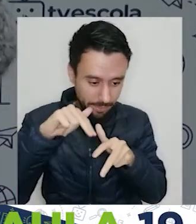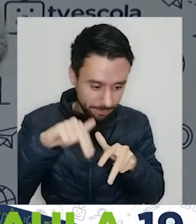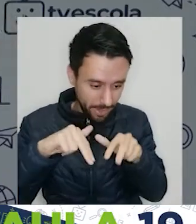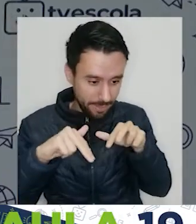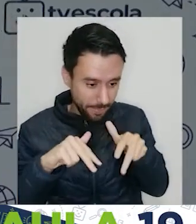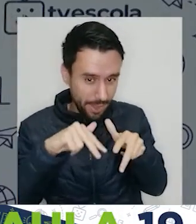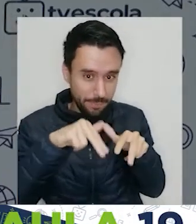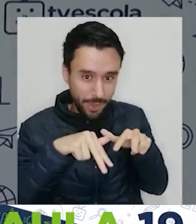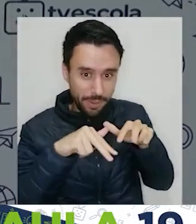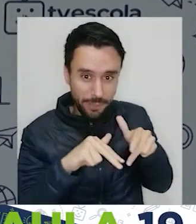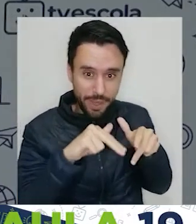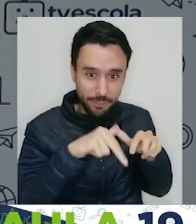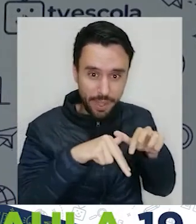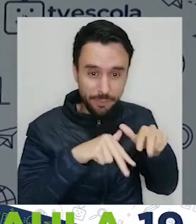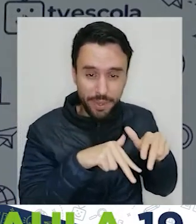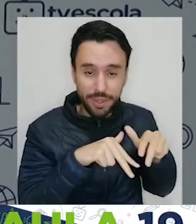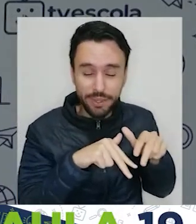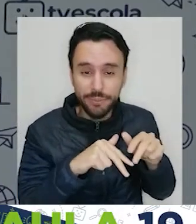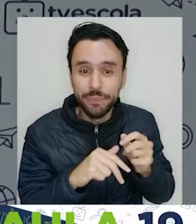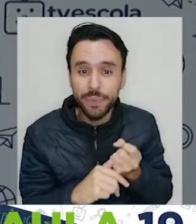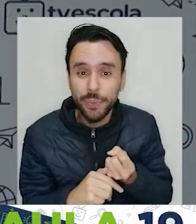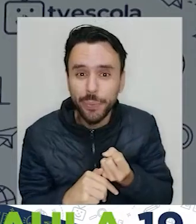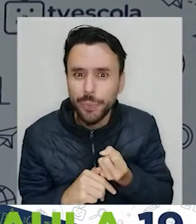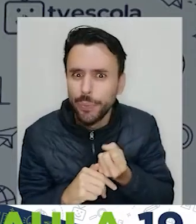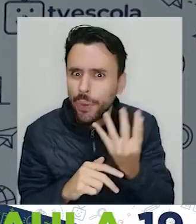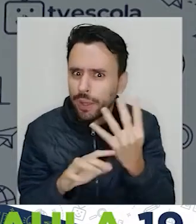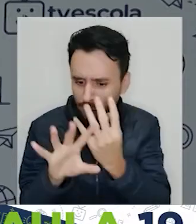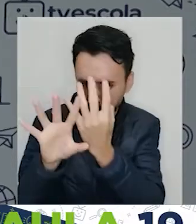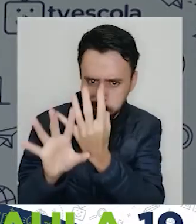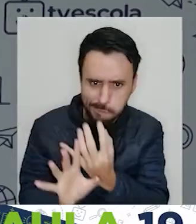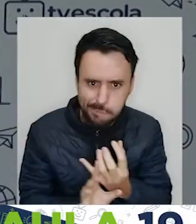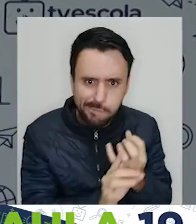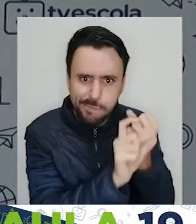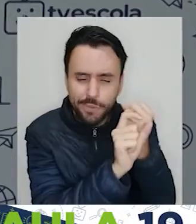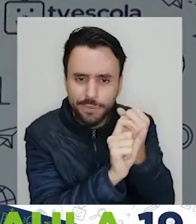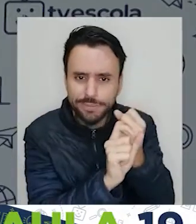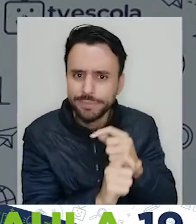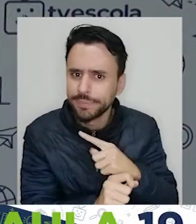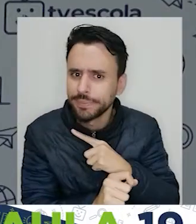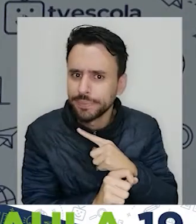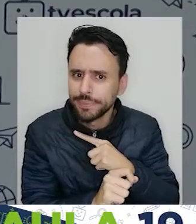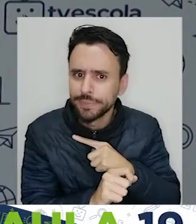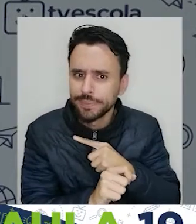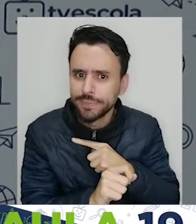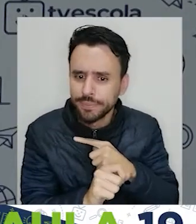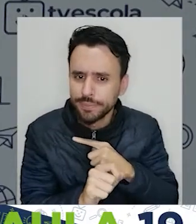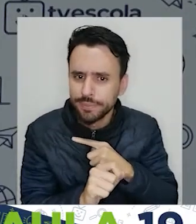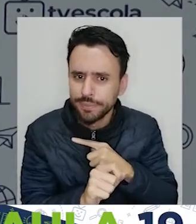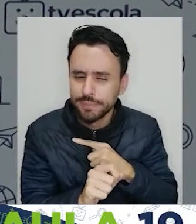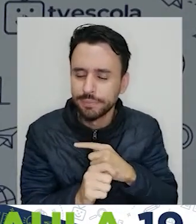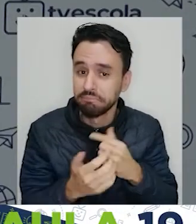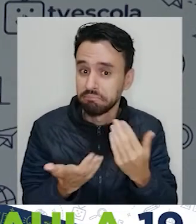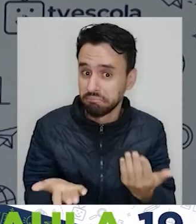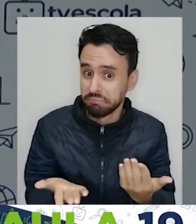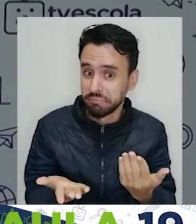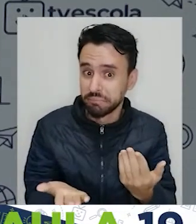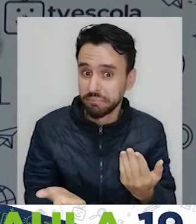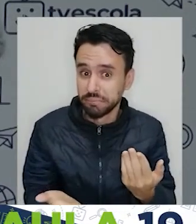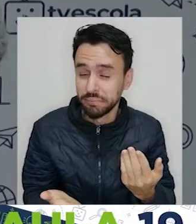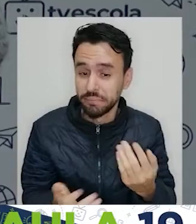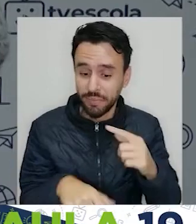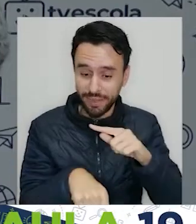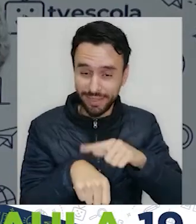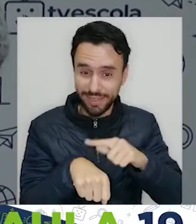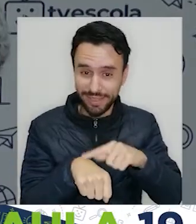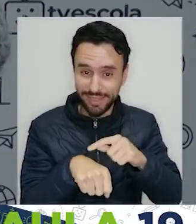pegadas. Quantas pegadas será que esse passarinho deixou aí no trajeto do jogo? Professora Márcia vai dar um